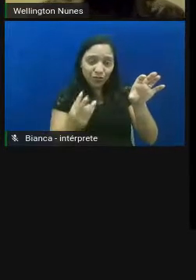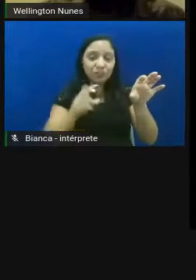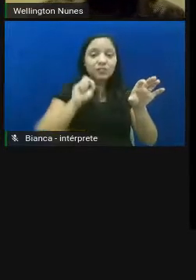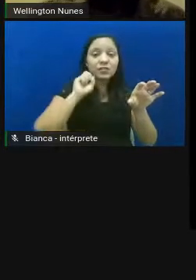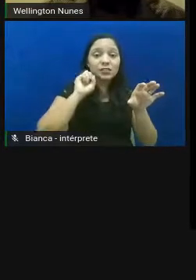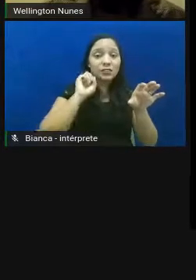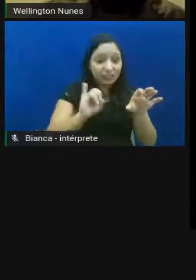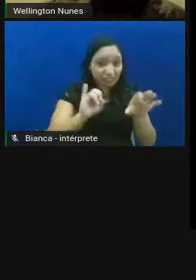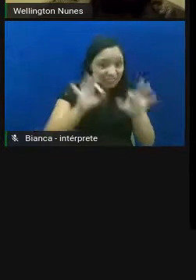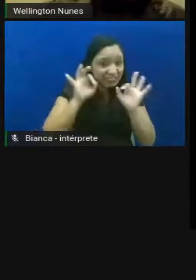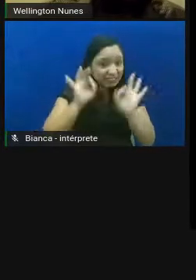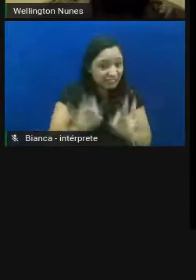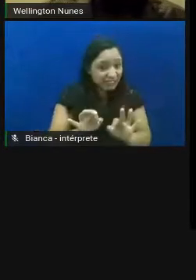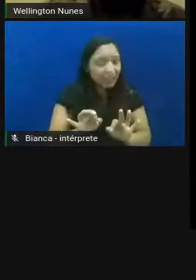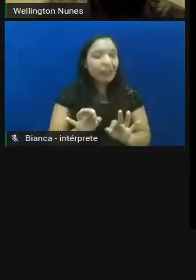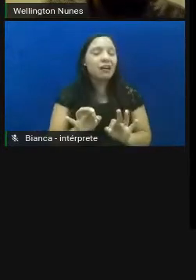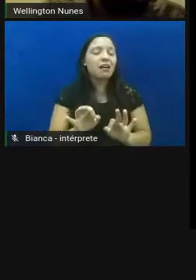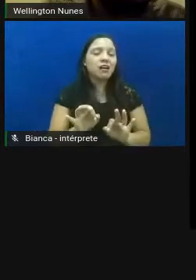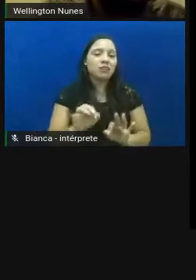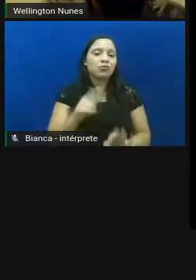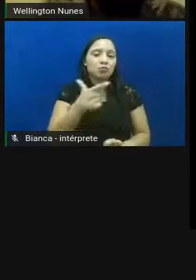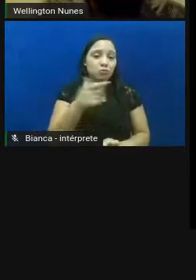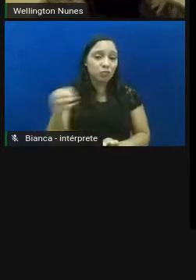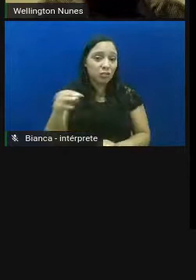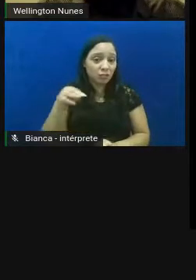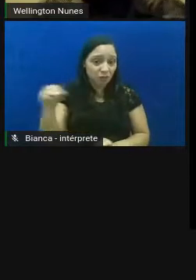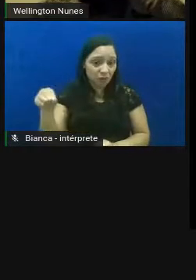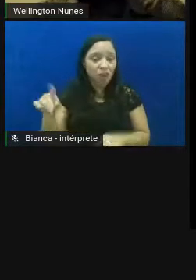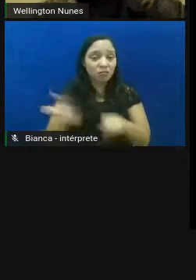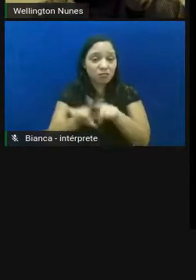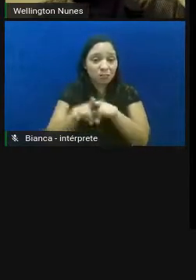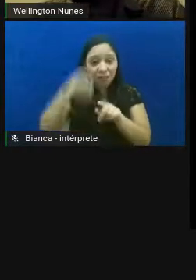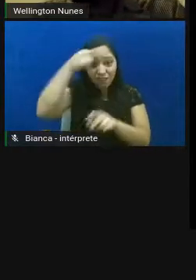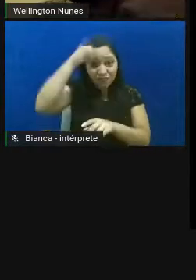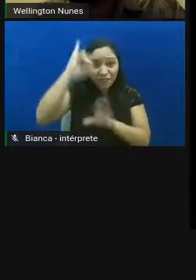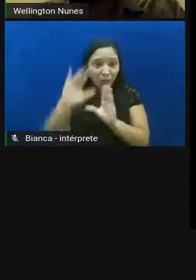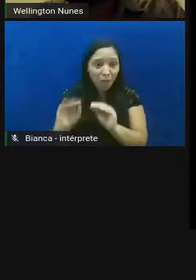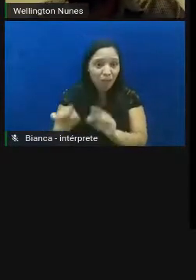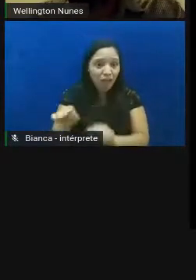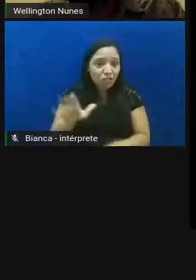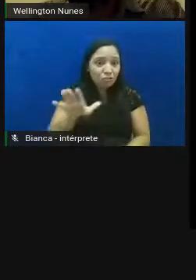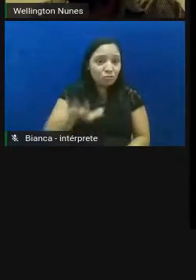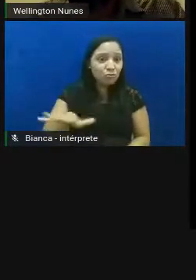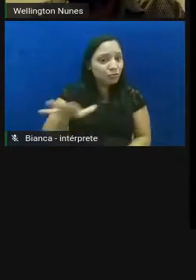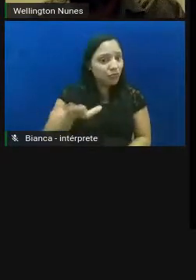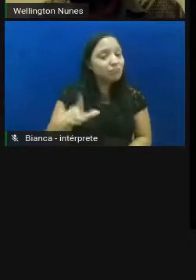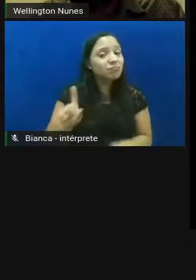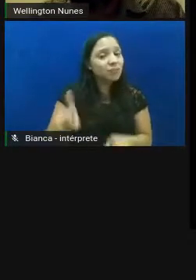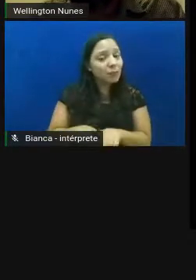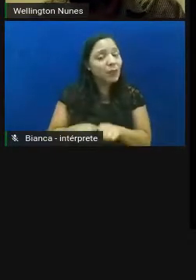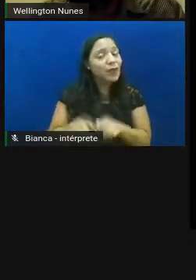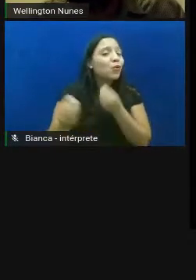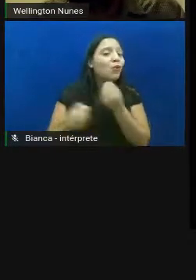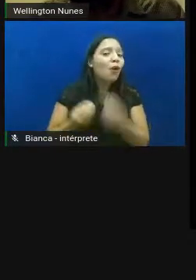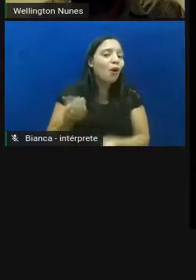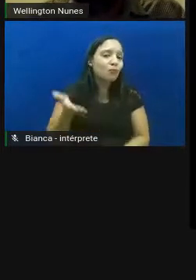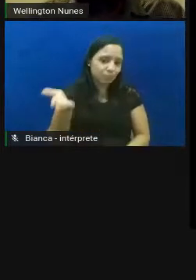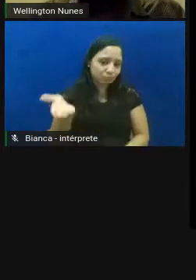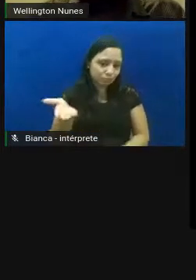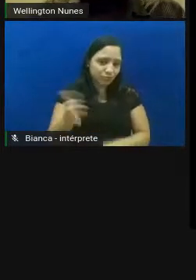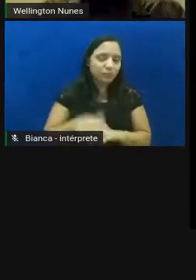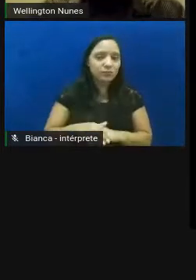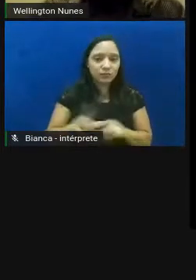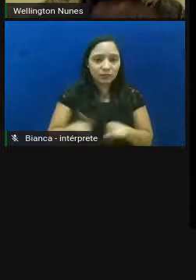200 metros. Se toda a bacia fosse ocupada pela agricultura, como é que seria a produção de